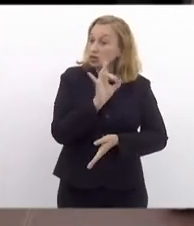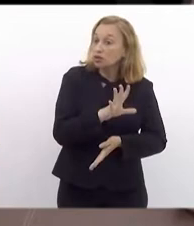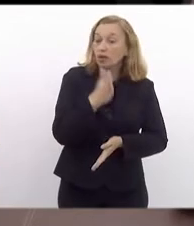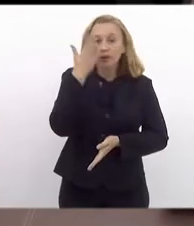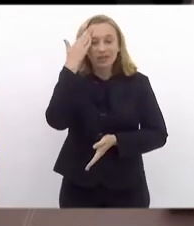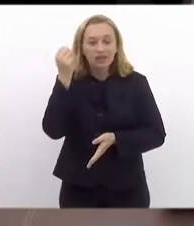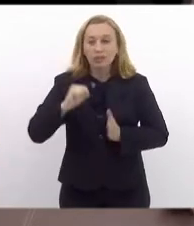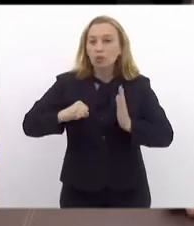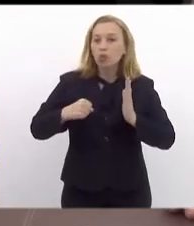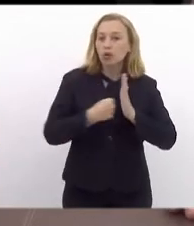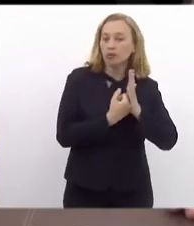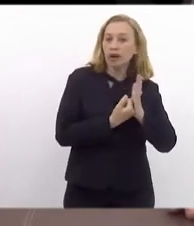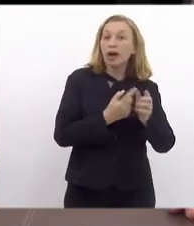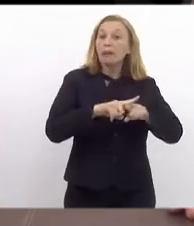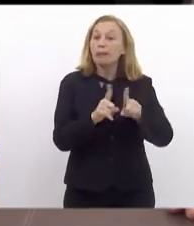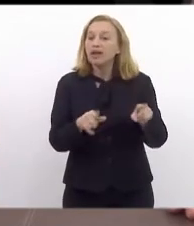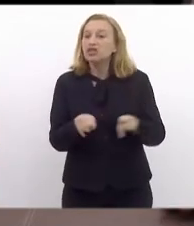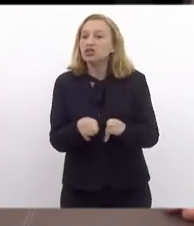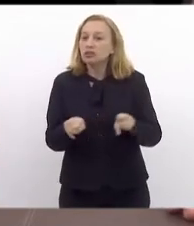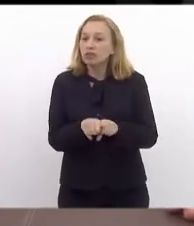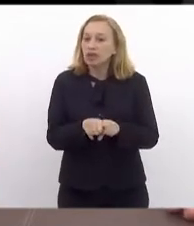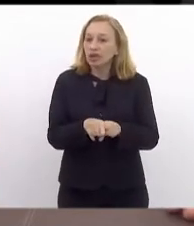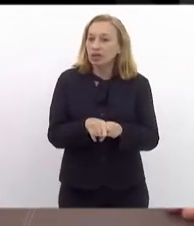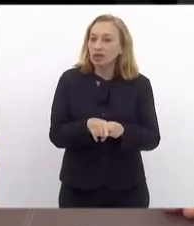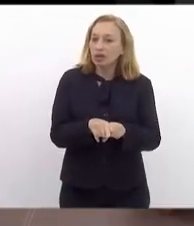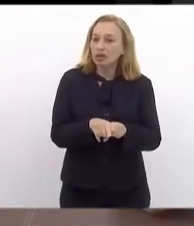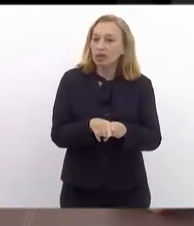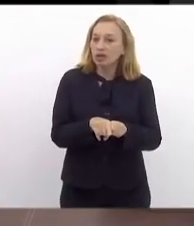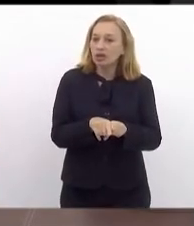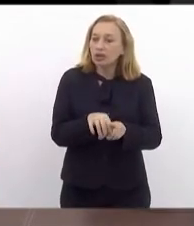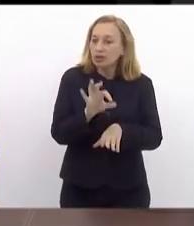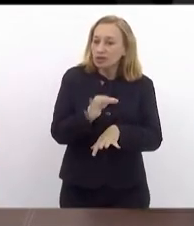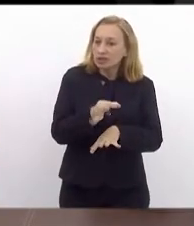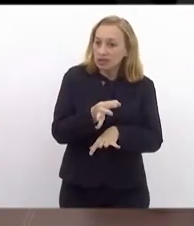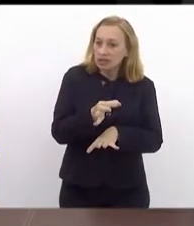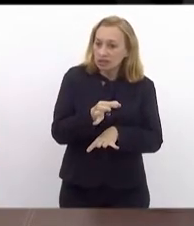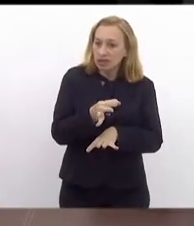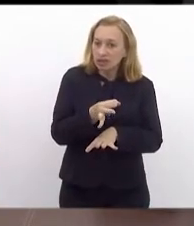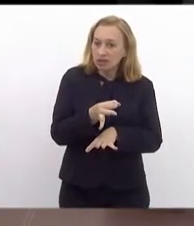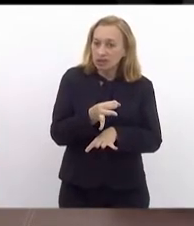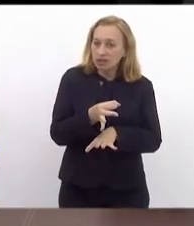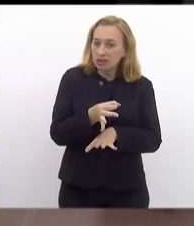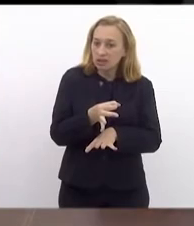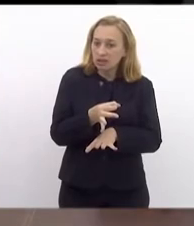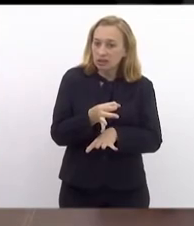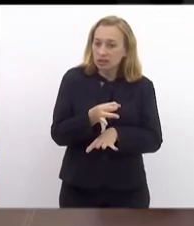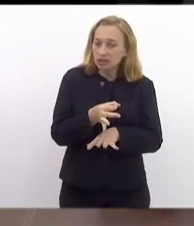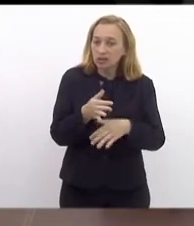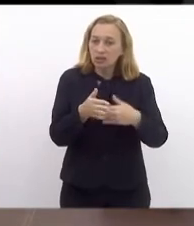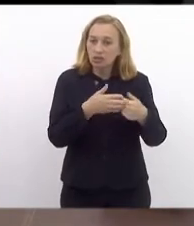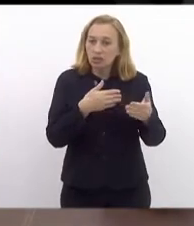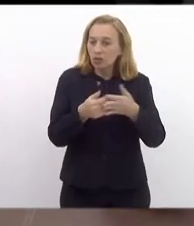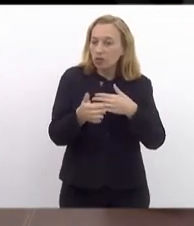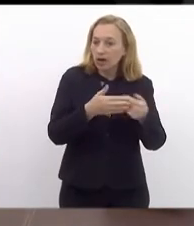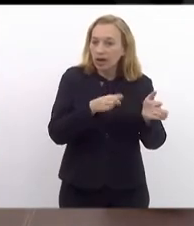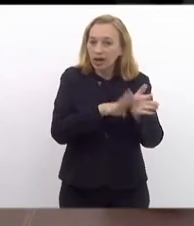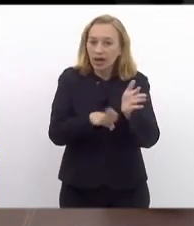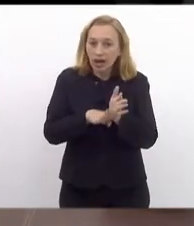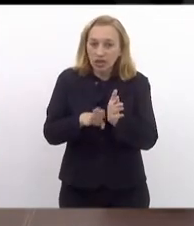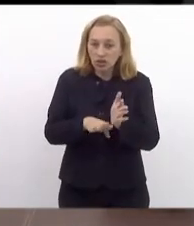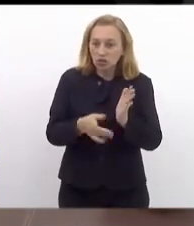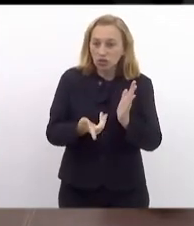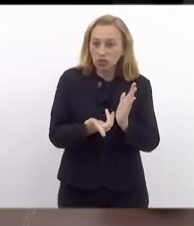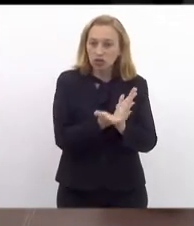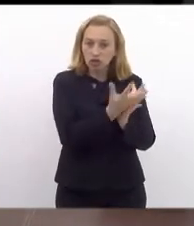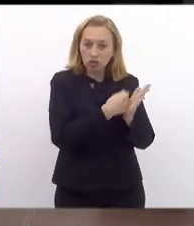para saber o impacto mas tomei um requisito legal a gente deu o impacto financeiro de qualquer renúncia de qualquer gasto tributário